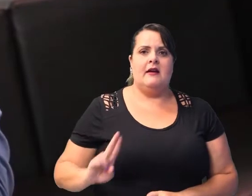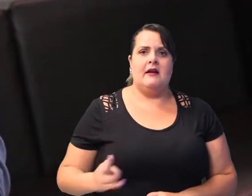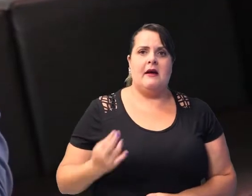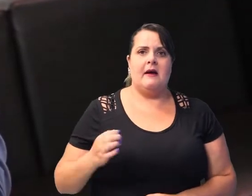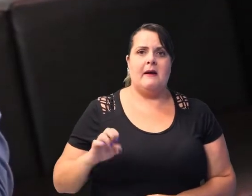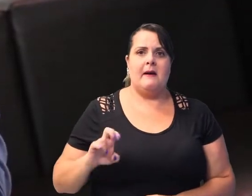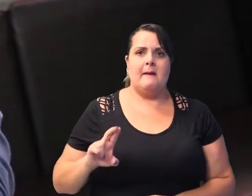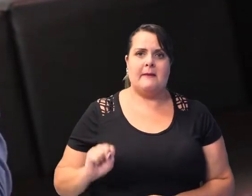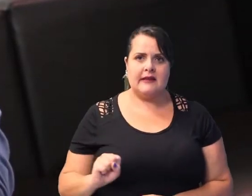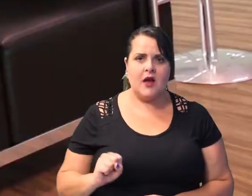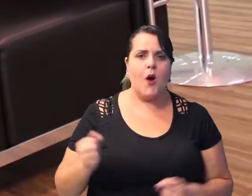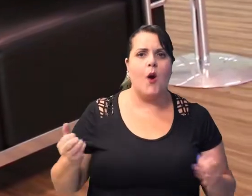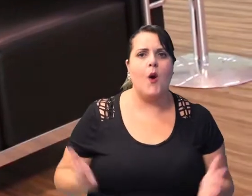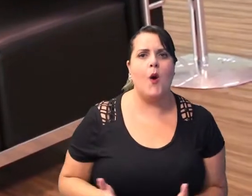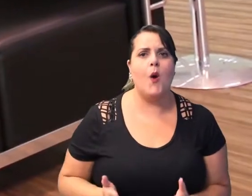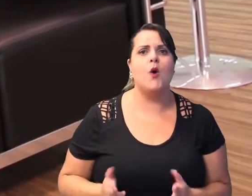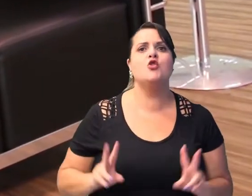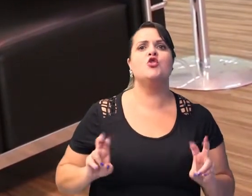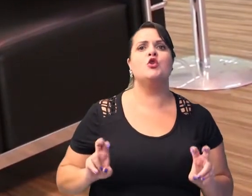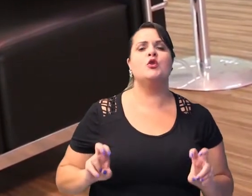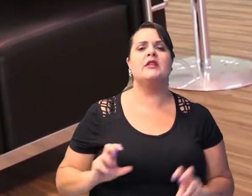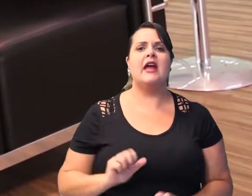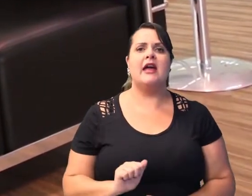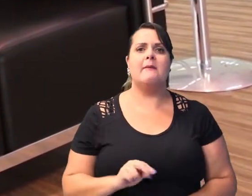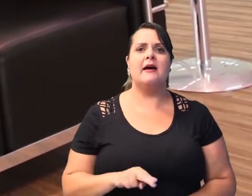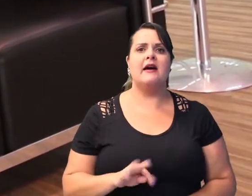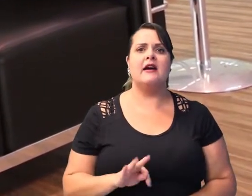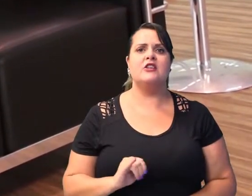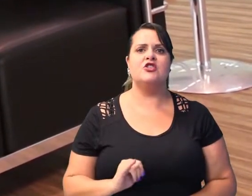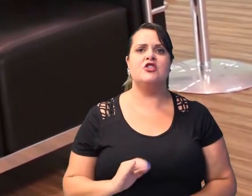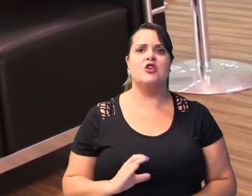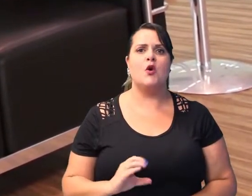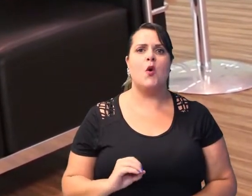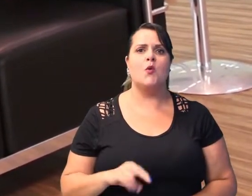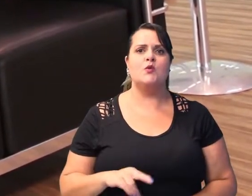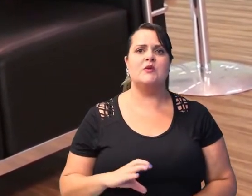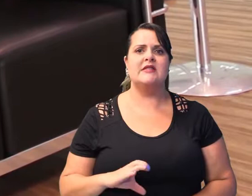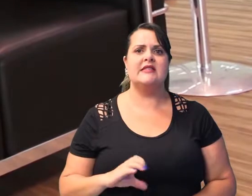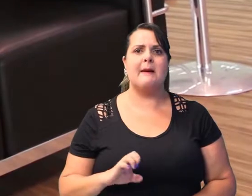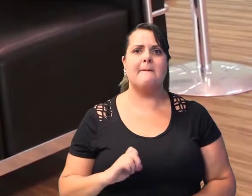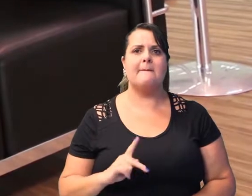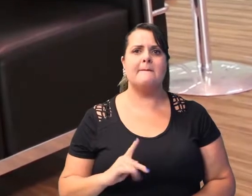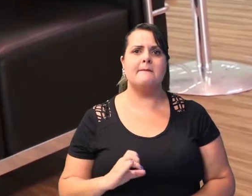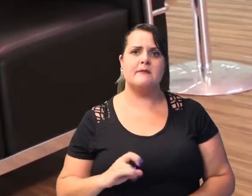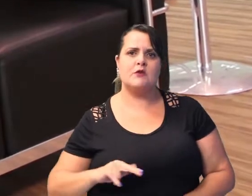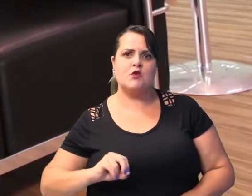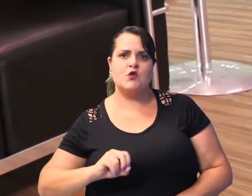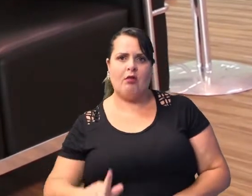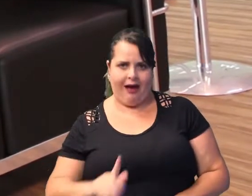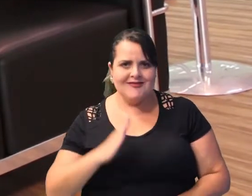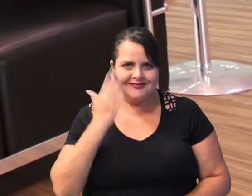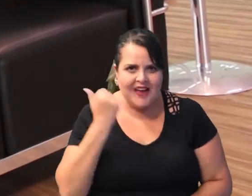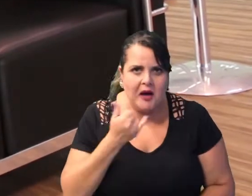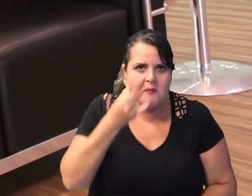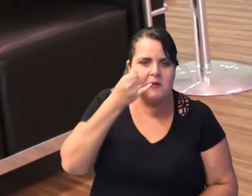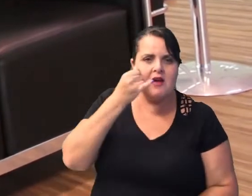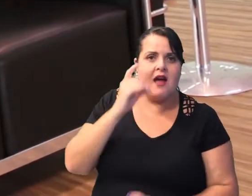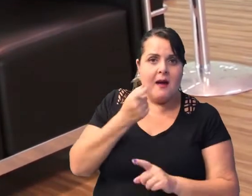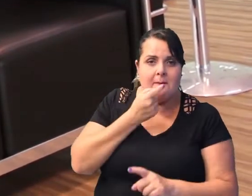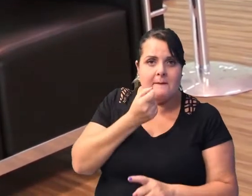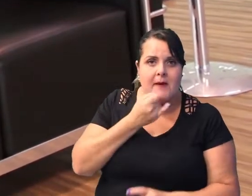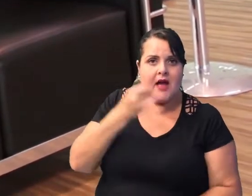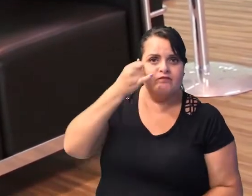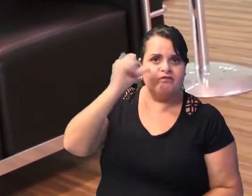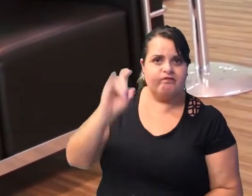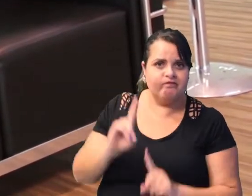assunto hoje é muito legal anticoncepcional e atividade física a mulherada agora vai gostar desse assunto